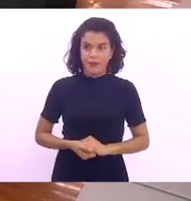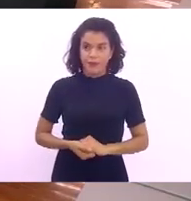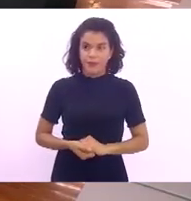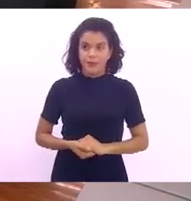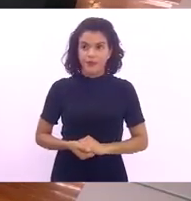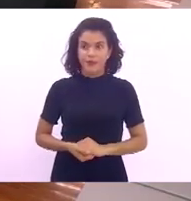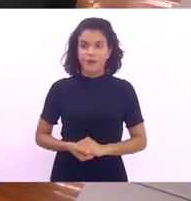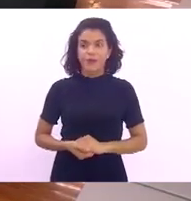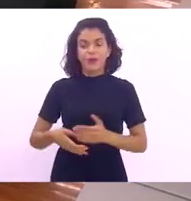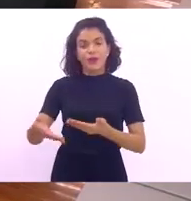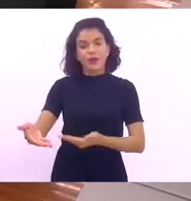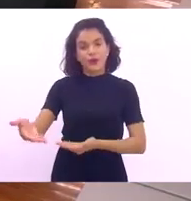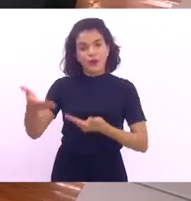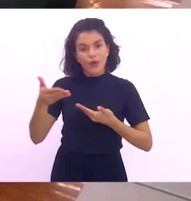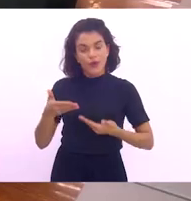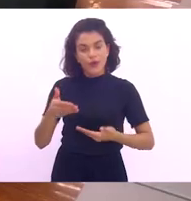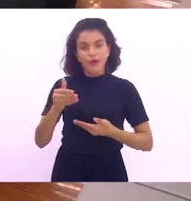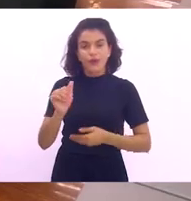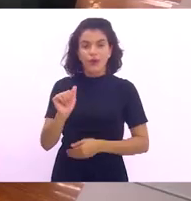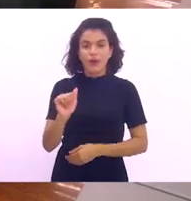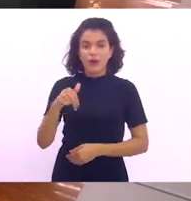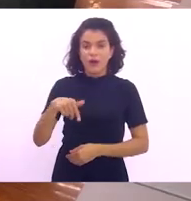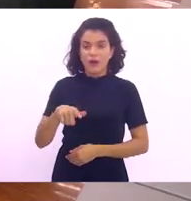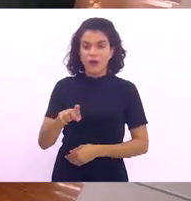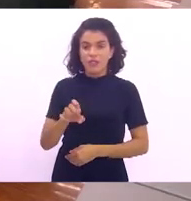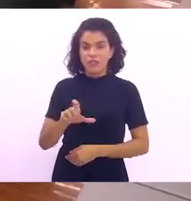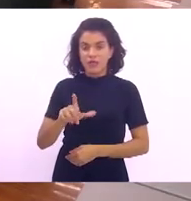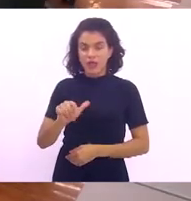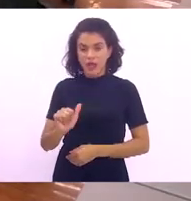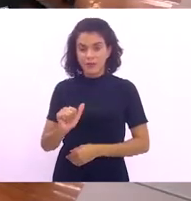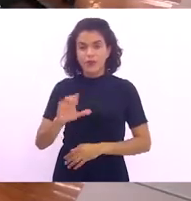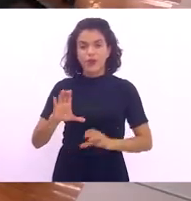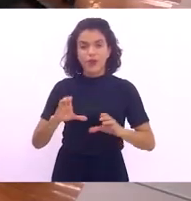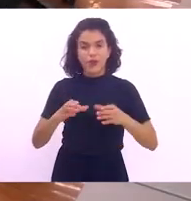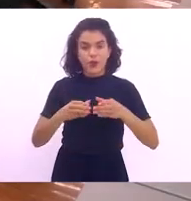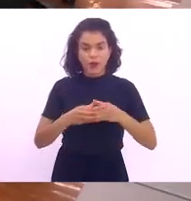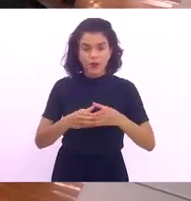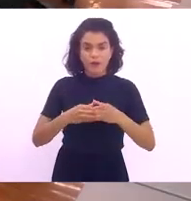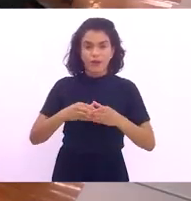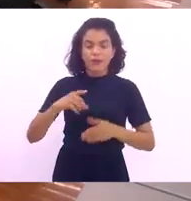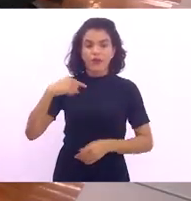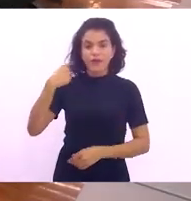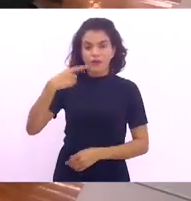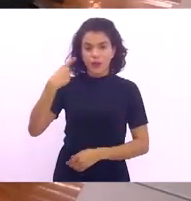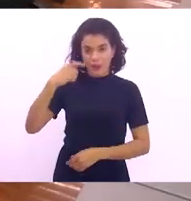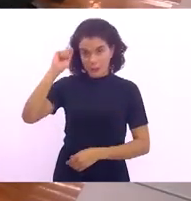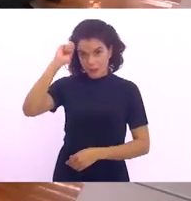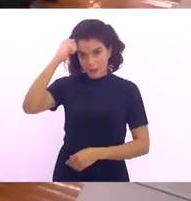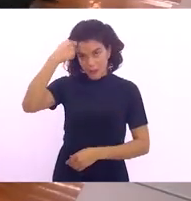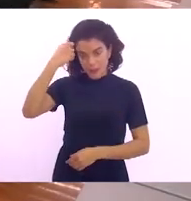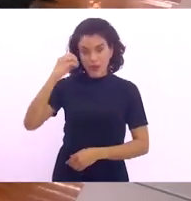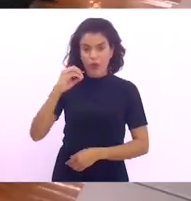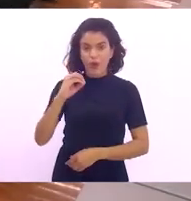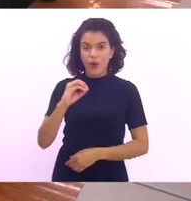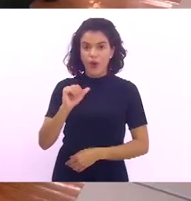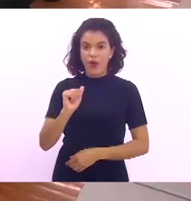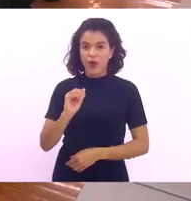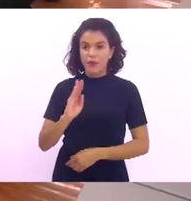e a senhora Ângela que bango do coletivo de advogadas pretas da OAB